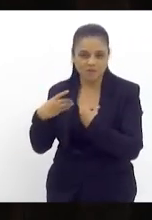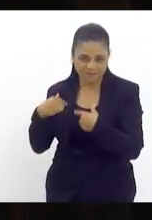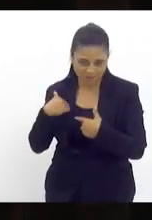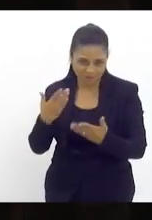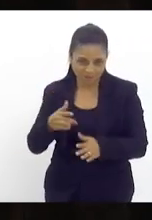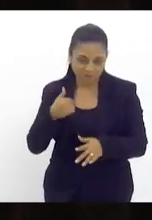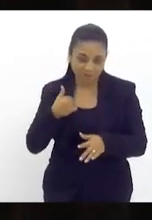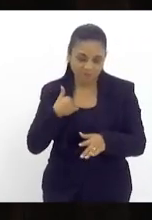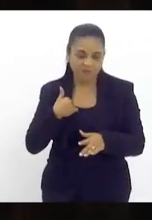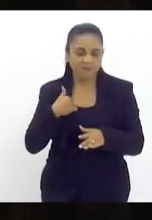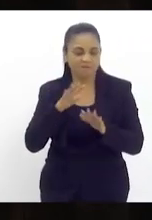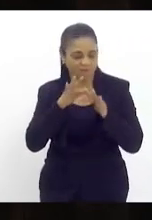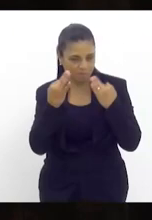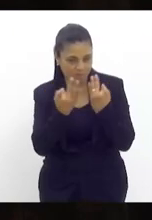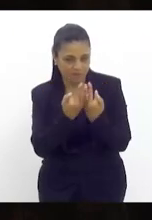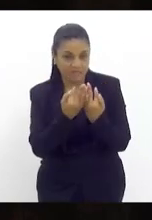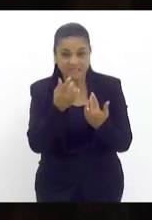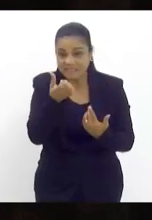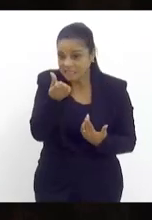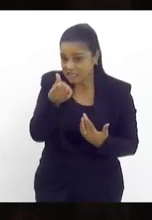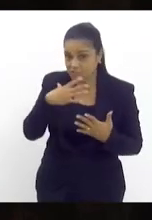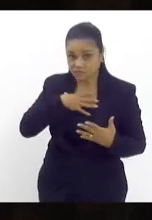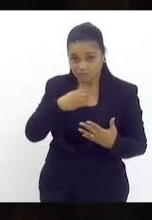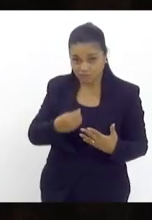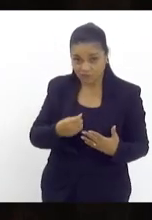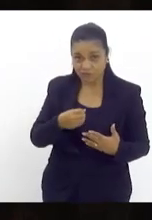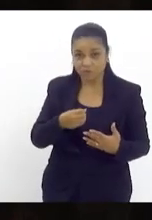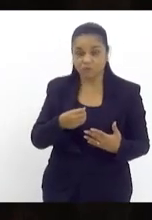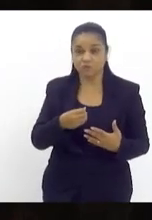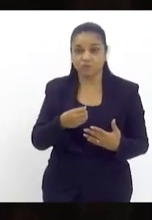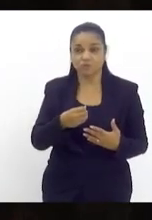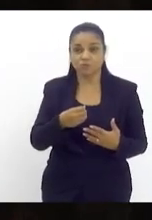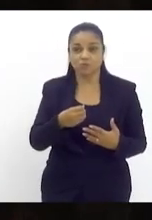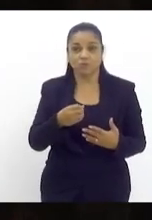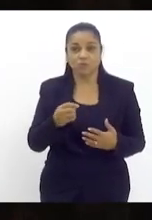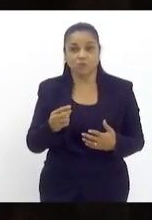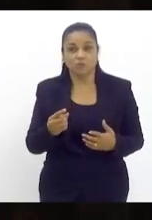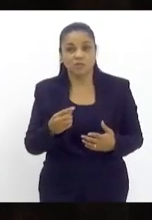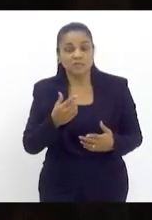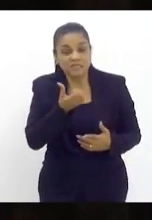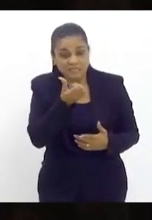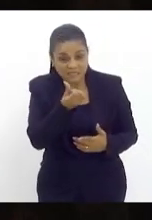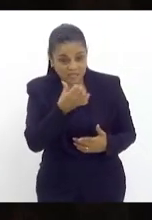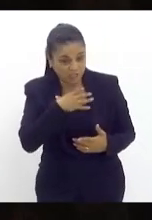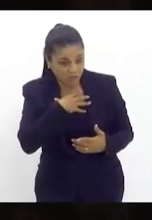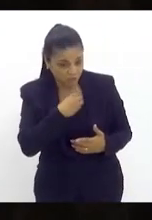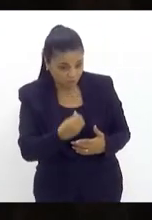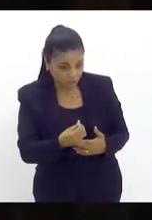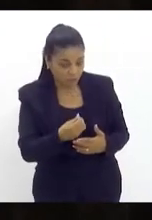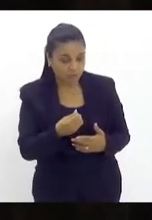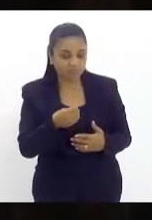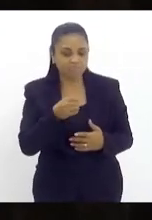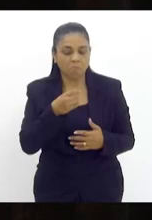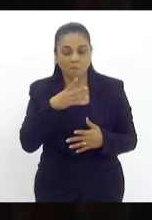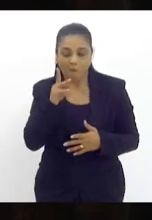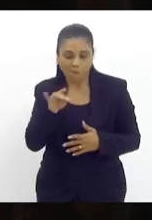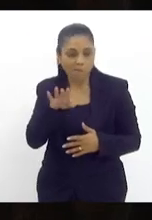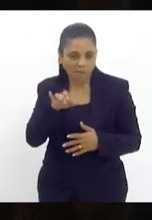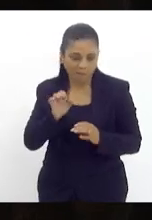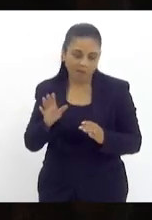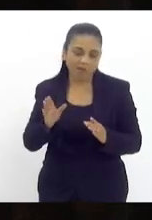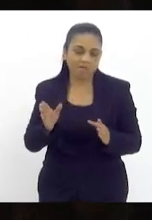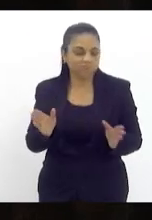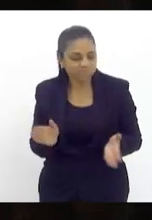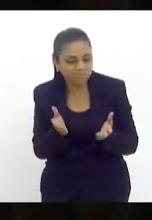deram para nós, 6 filhos únicos, nós dizíamos, nós somos filhos únicos, porque meus pais se dedicaram a cada filho. Né? E